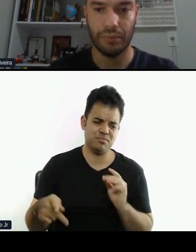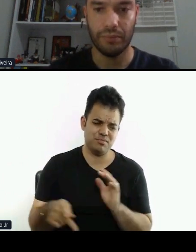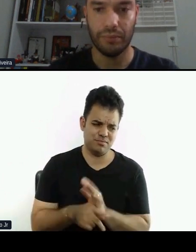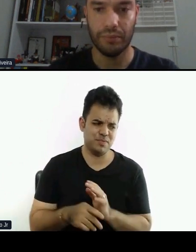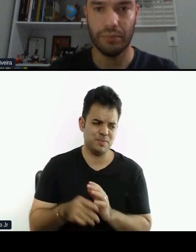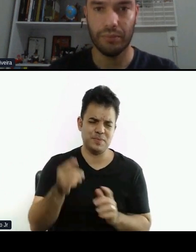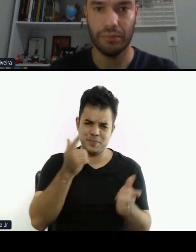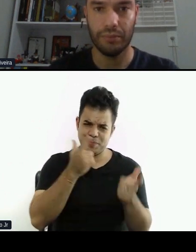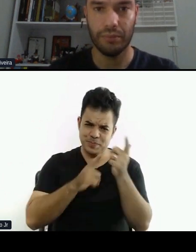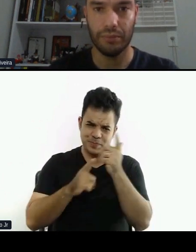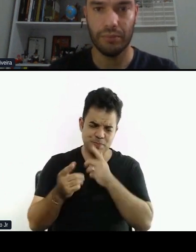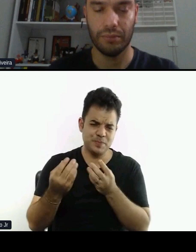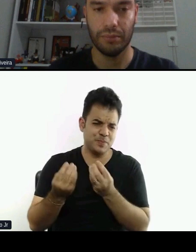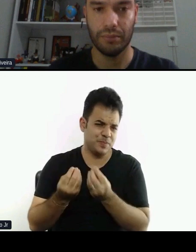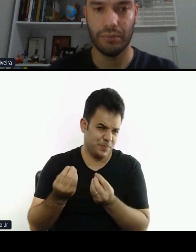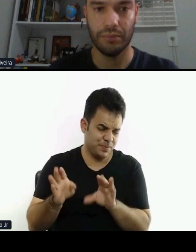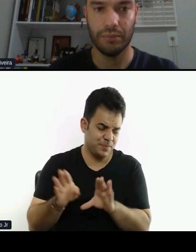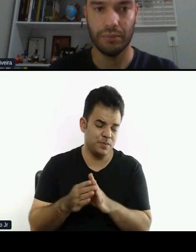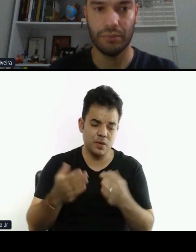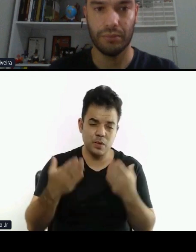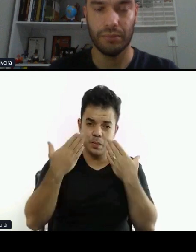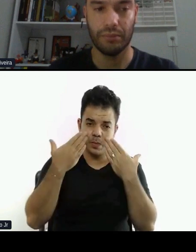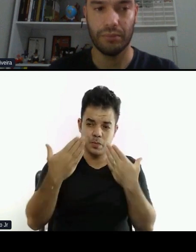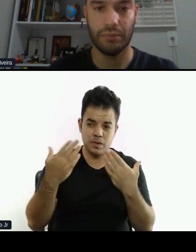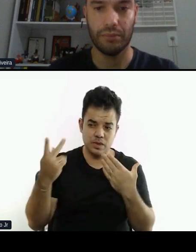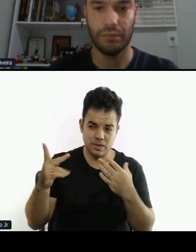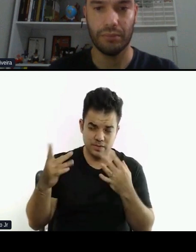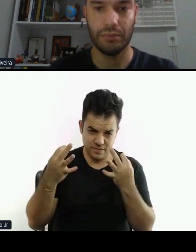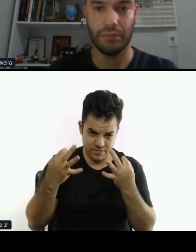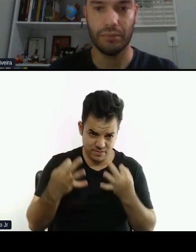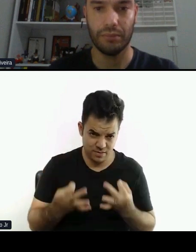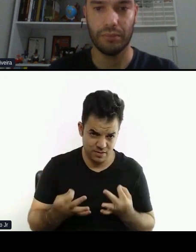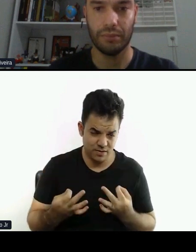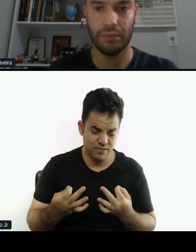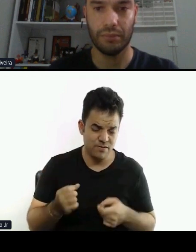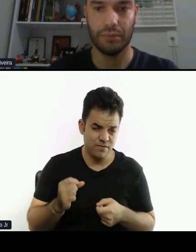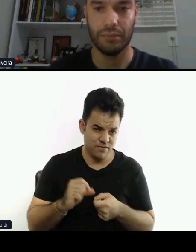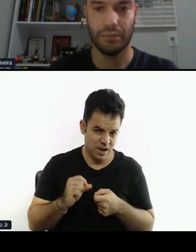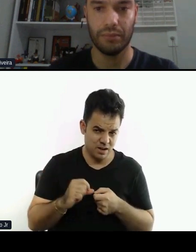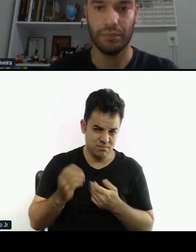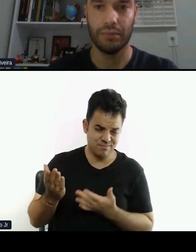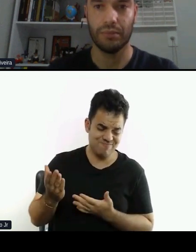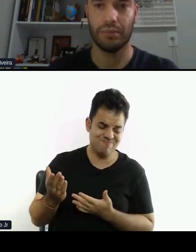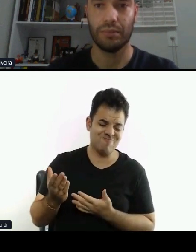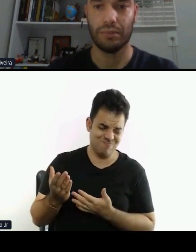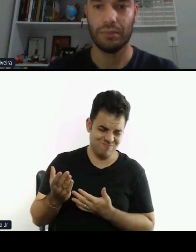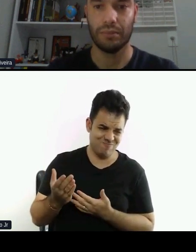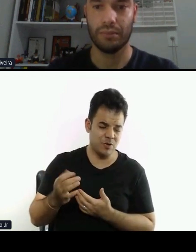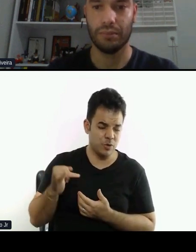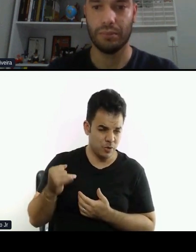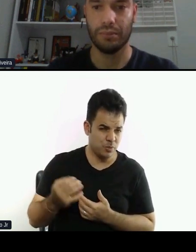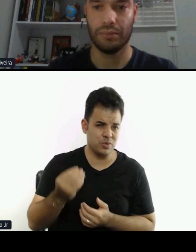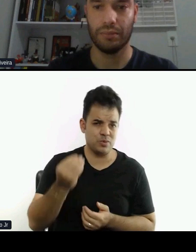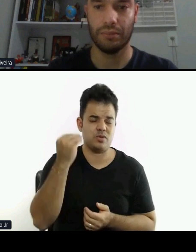conseguir mostrar aí que ele fez. Enfim, a gente dá essas oportunidades, né? Então, enfim, o primeiro ponto é mais isso mesmo.